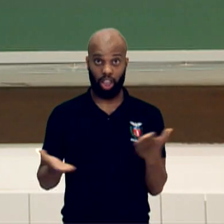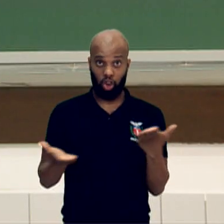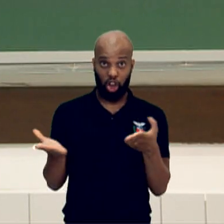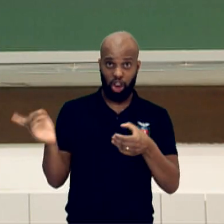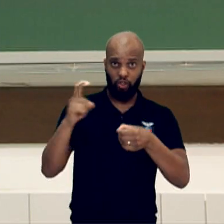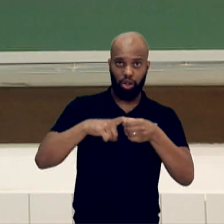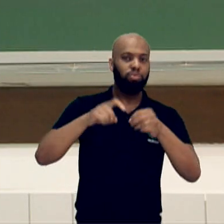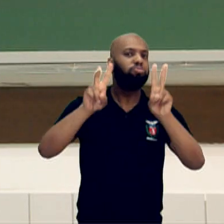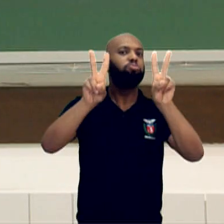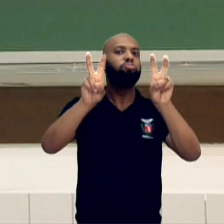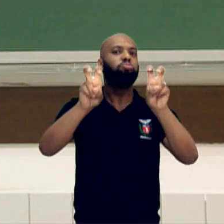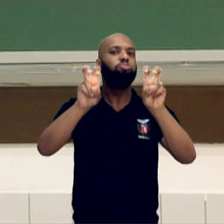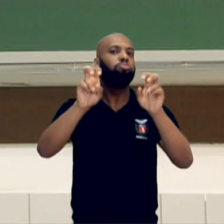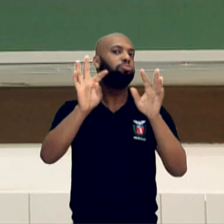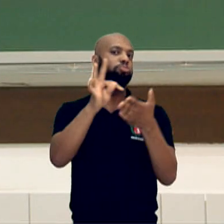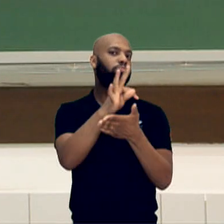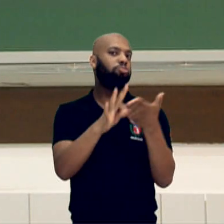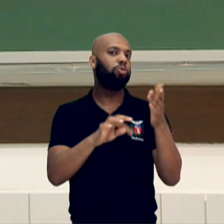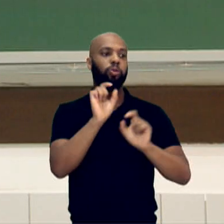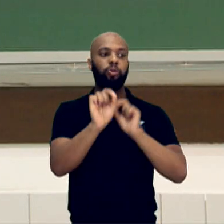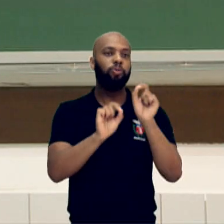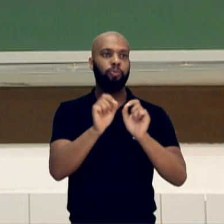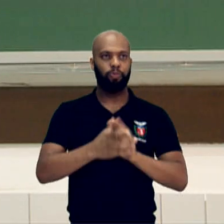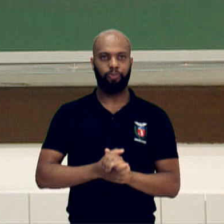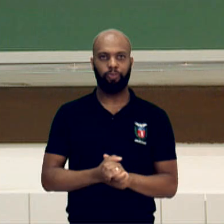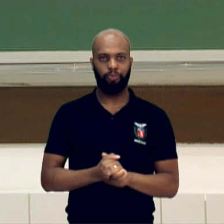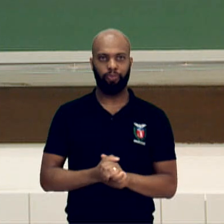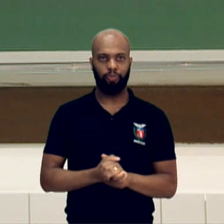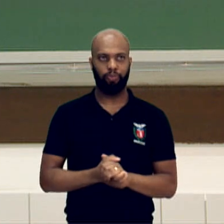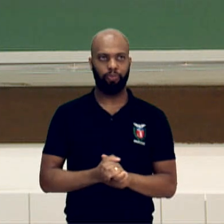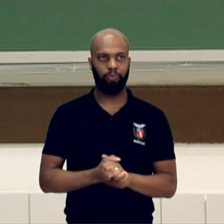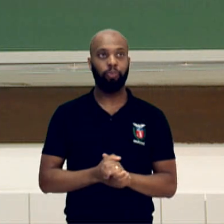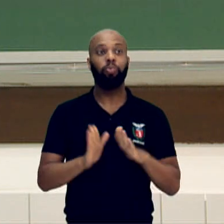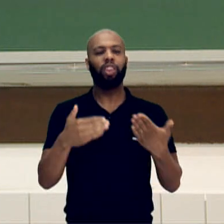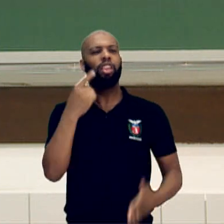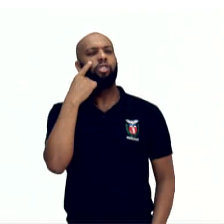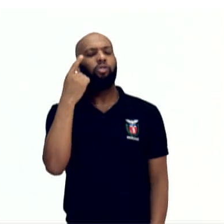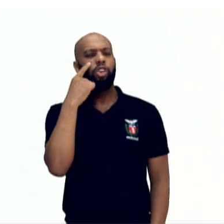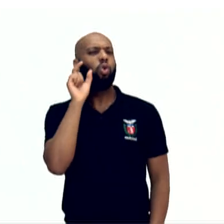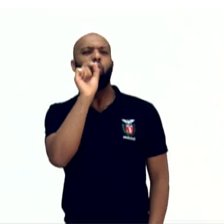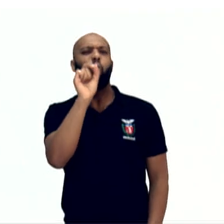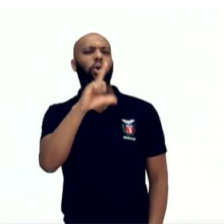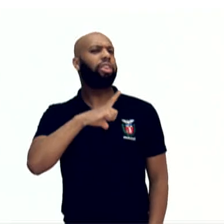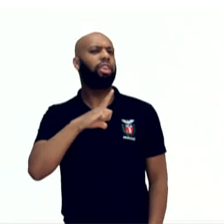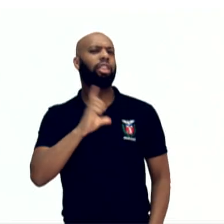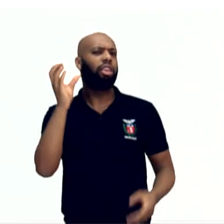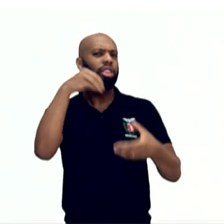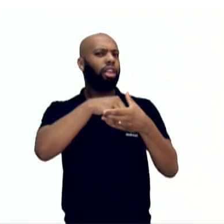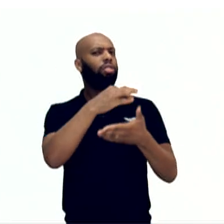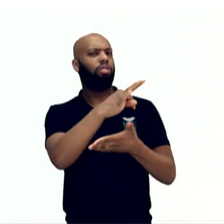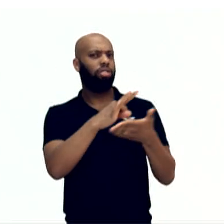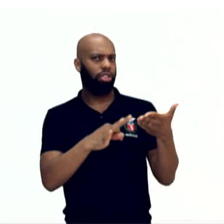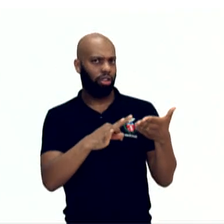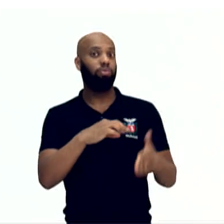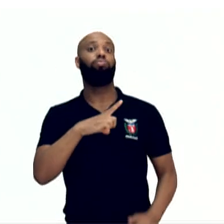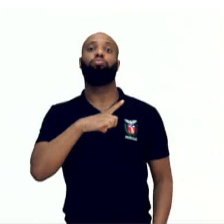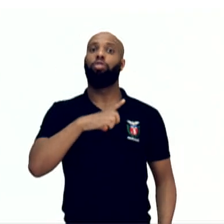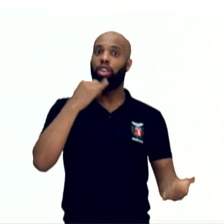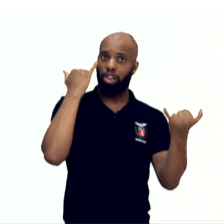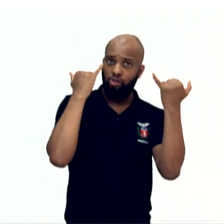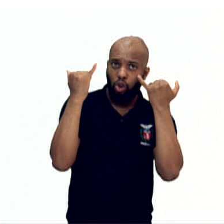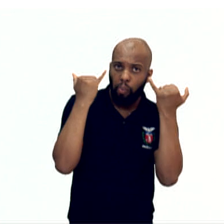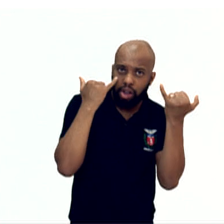voltando, qual que é o assunto do texto? Então, vamos ver, o que apresenta o texto? Ele apresenta informações, ele